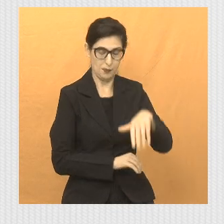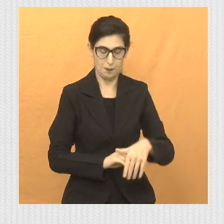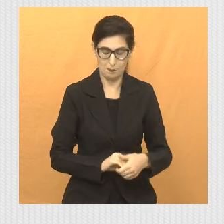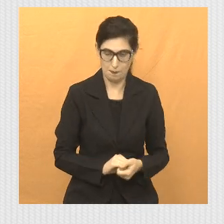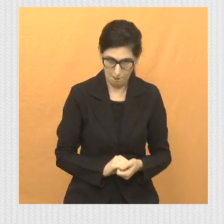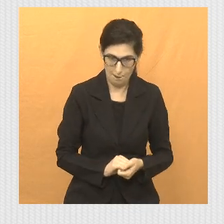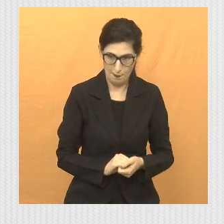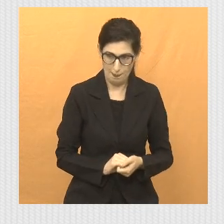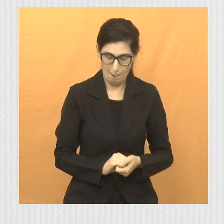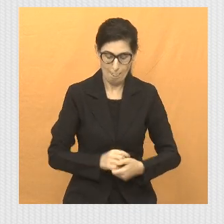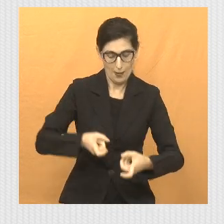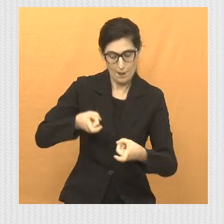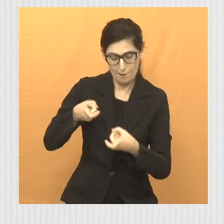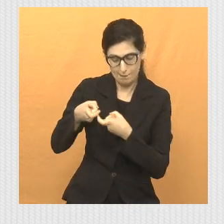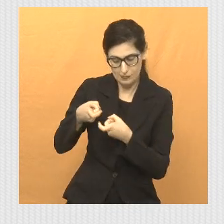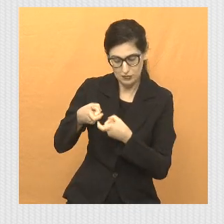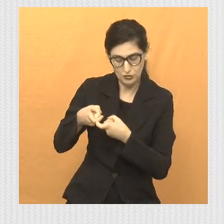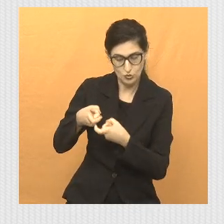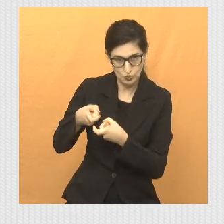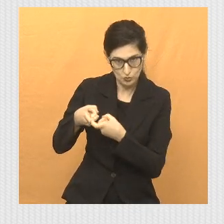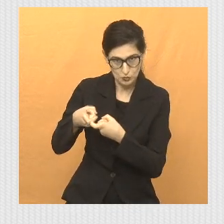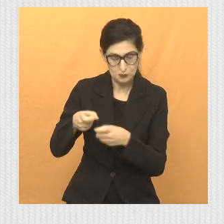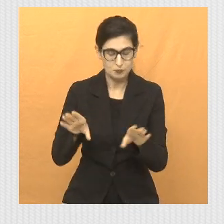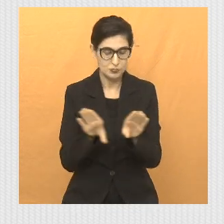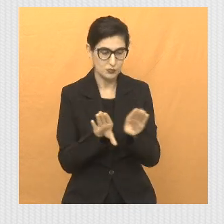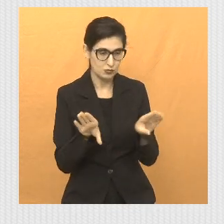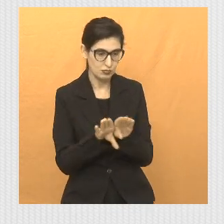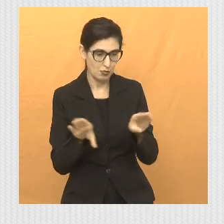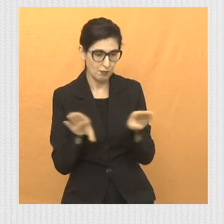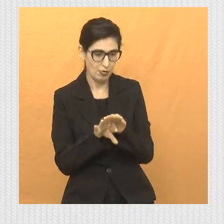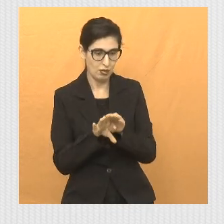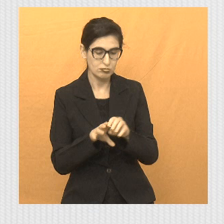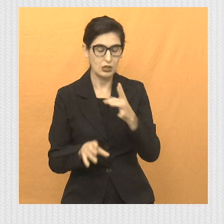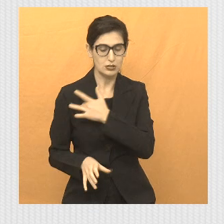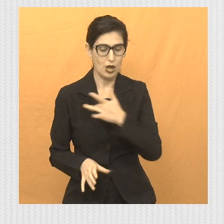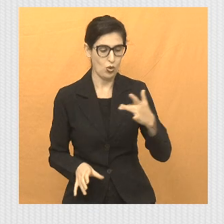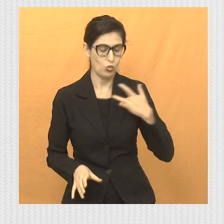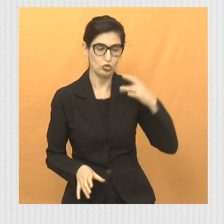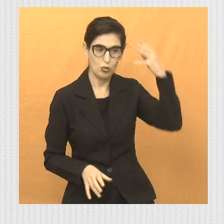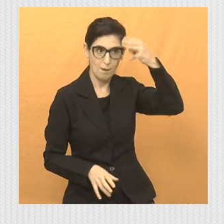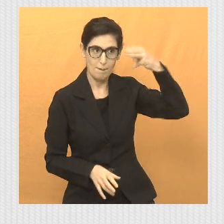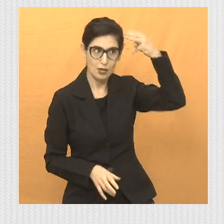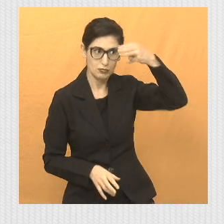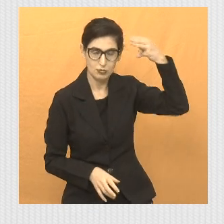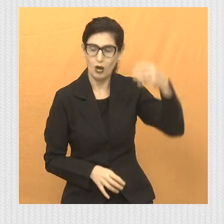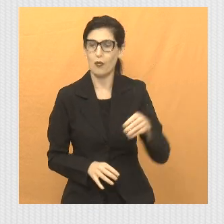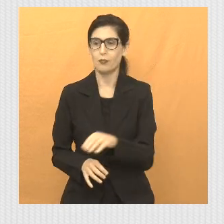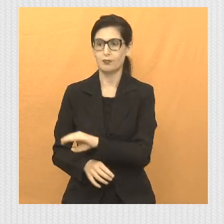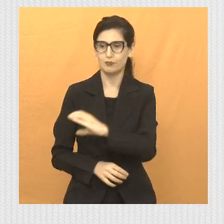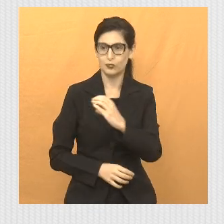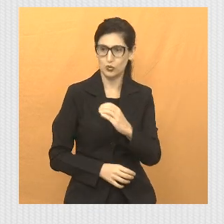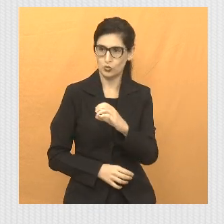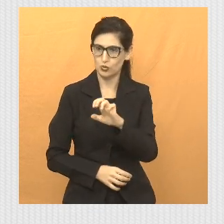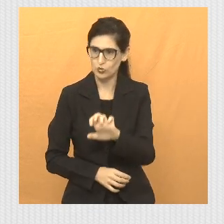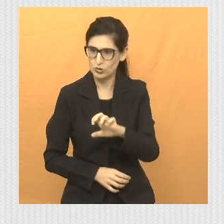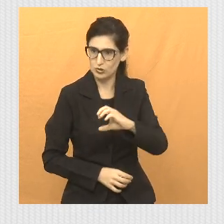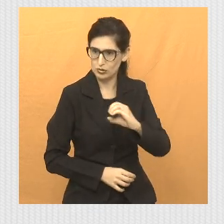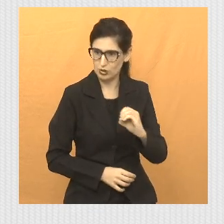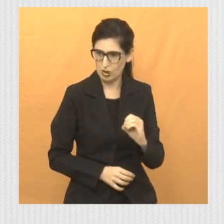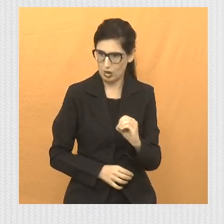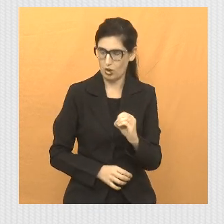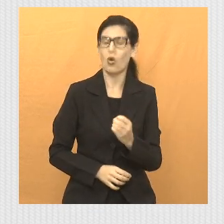as especialidades médicas, e o Ambulatório de Saúde Mental. O CEL, que é o Centro de